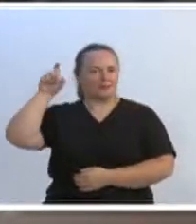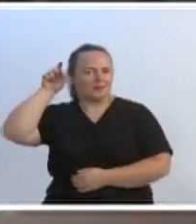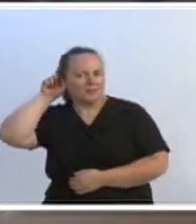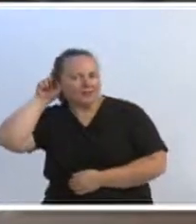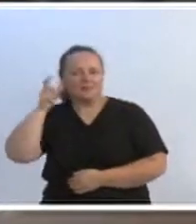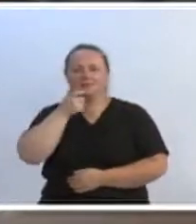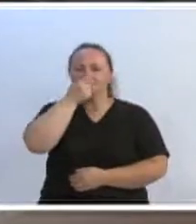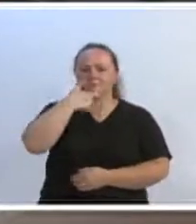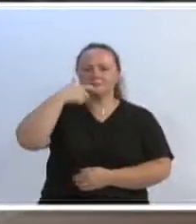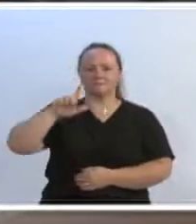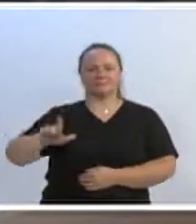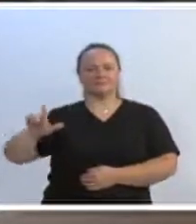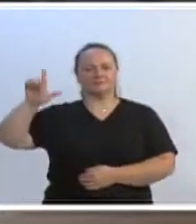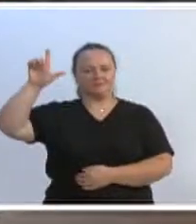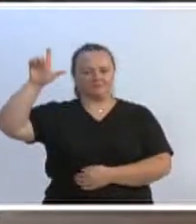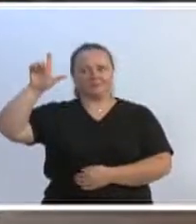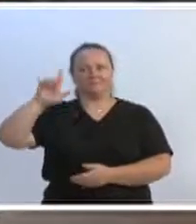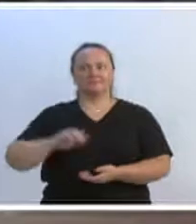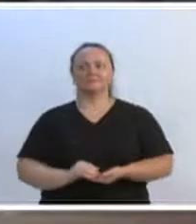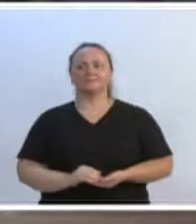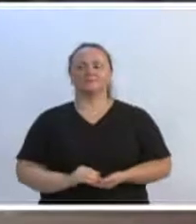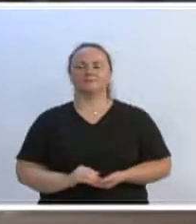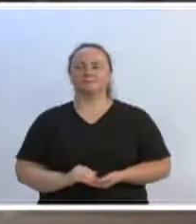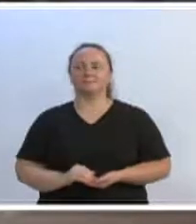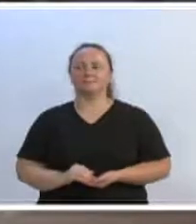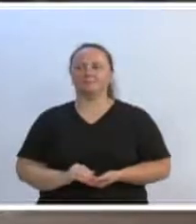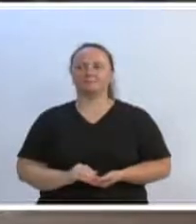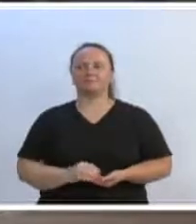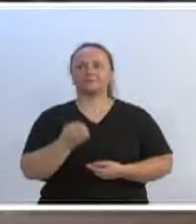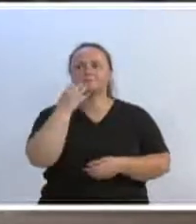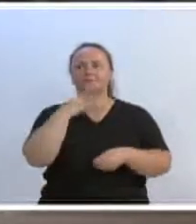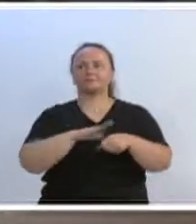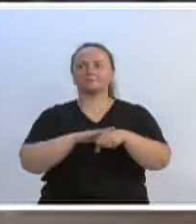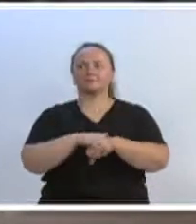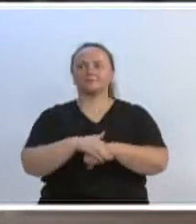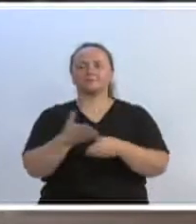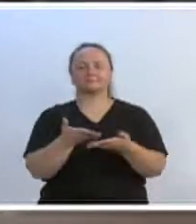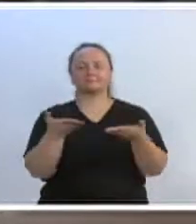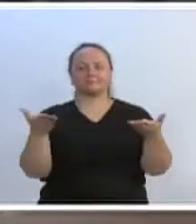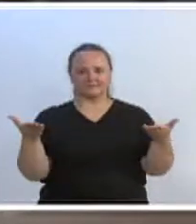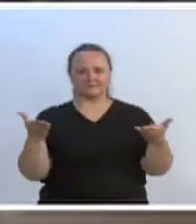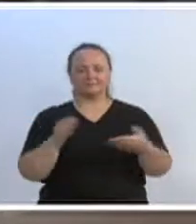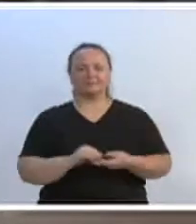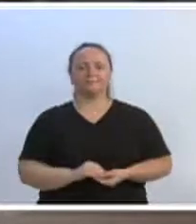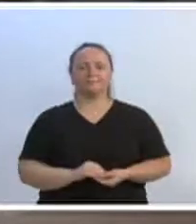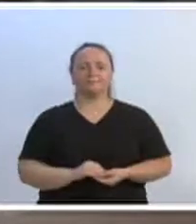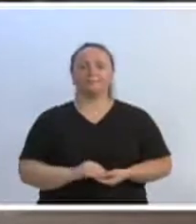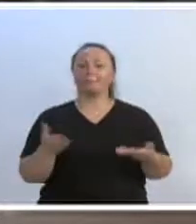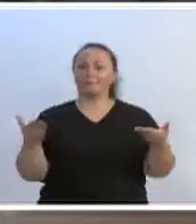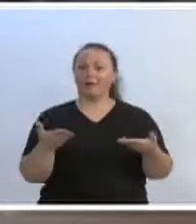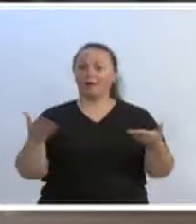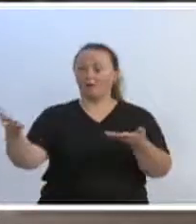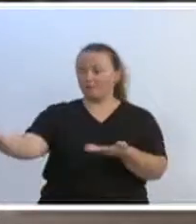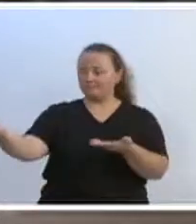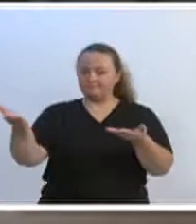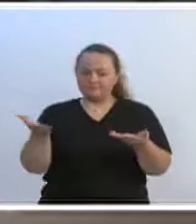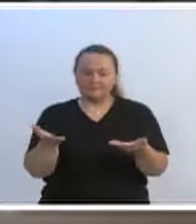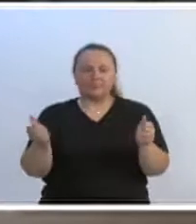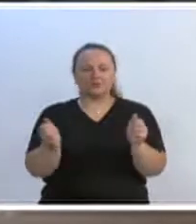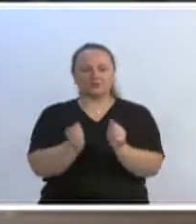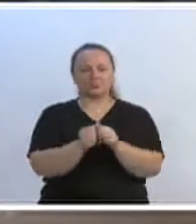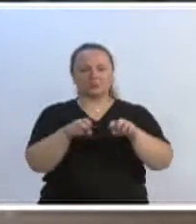e poder presidir esta sessão solene em homenagem e celebração aos 60 anos da revista Blumenau